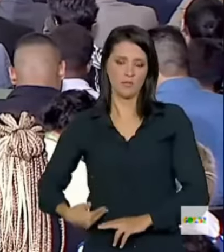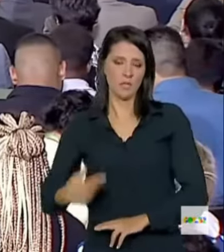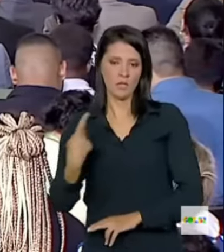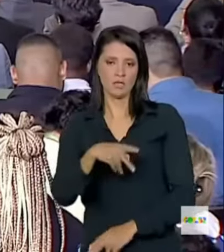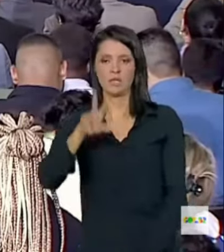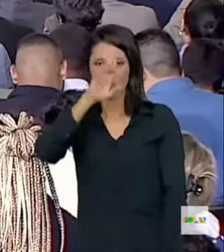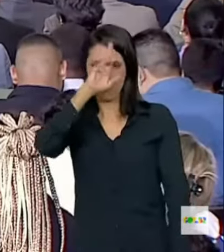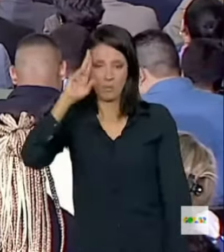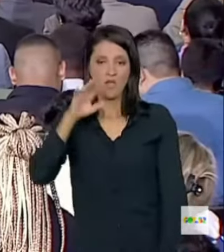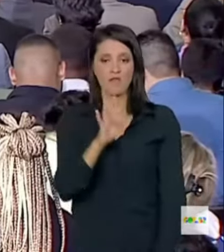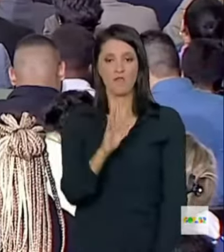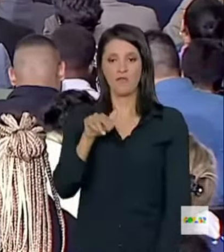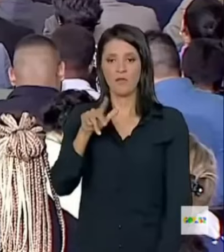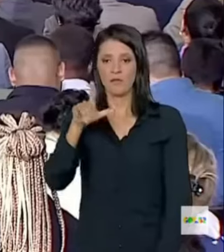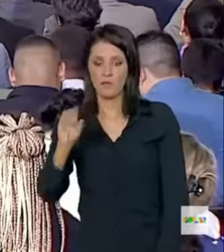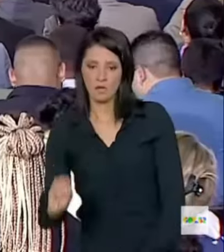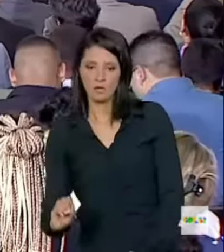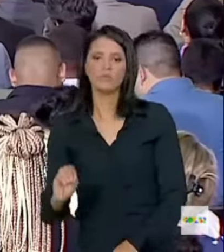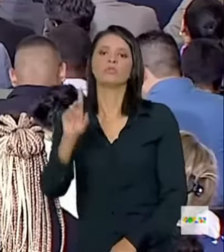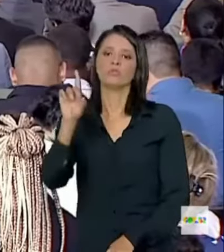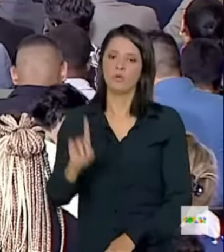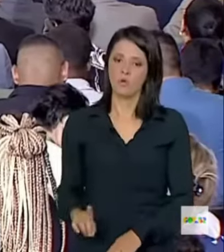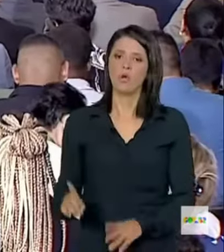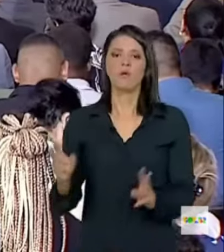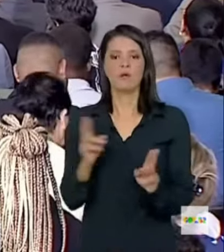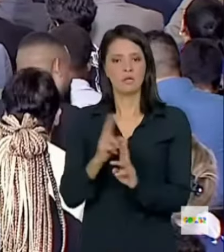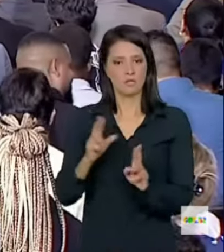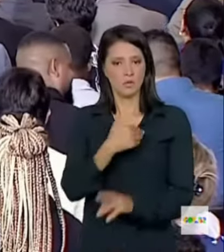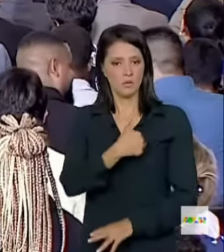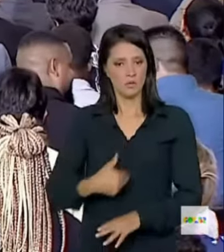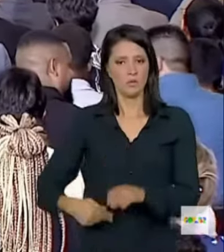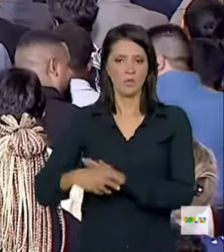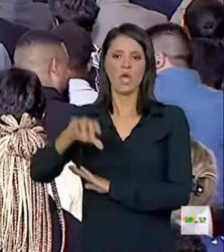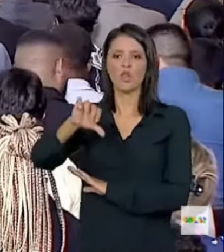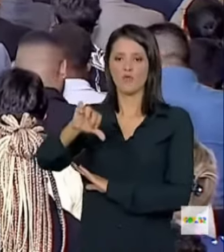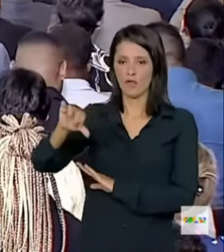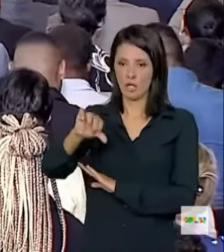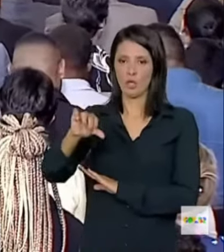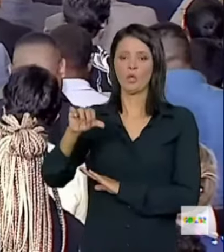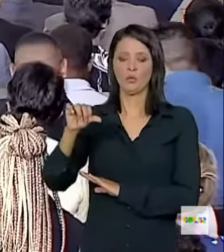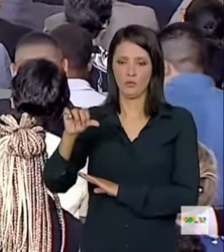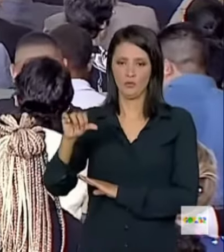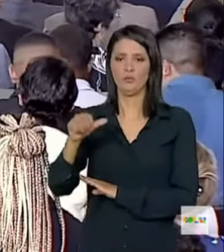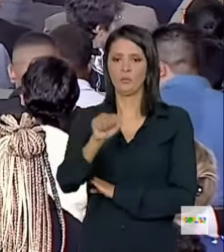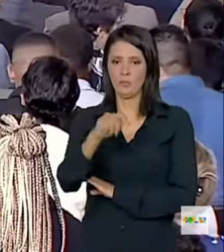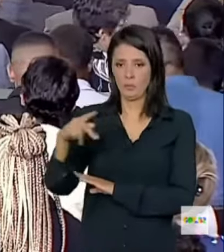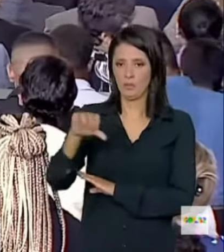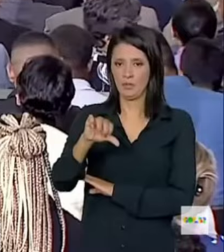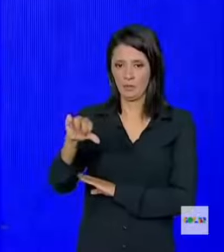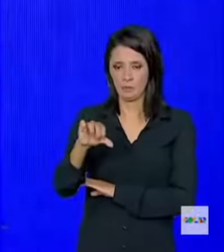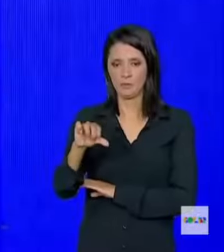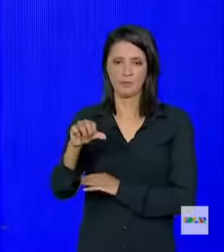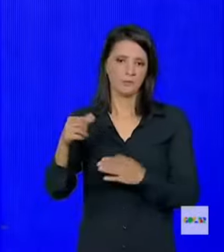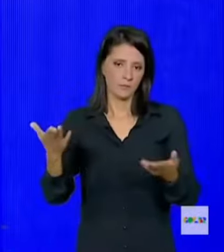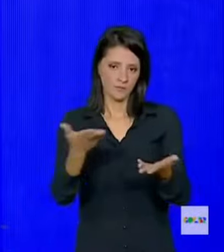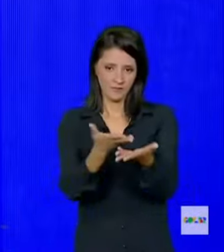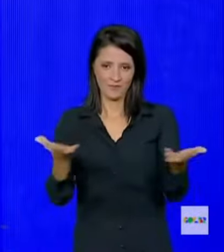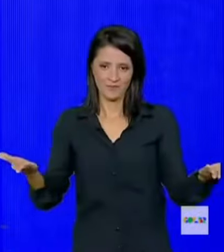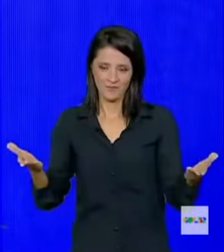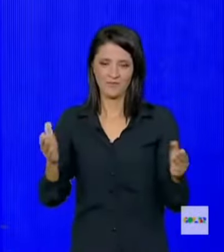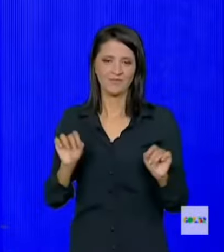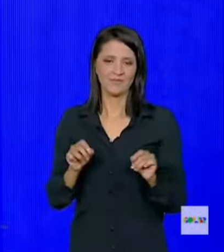Fernando Paes, diretor de Relações Governamentais da 99. Companheiros e